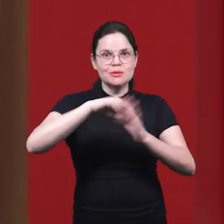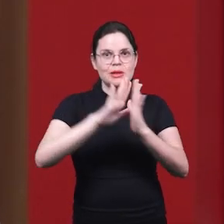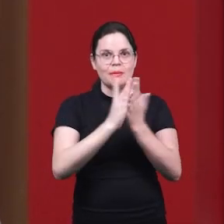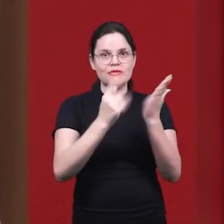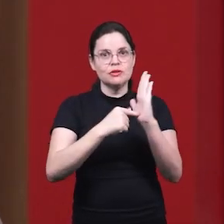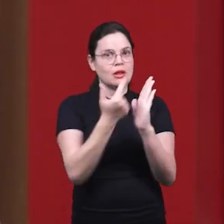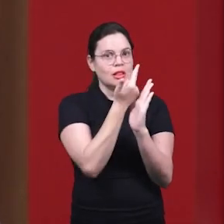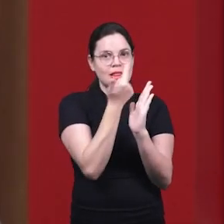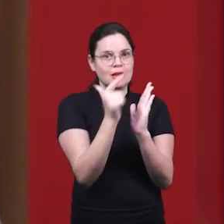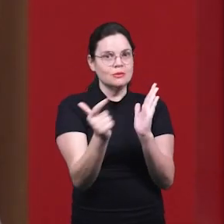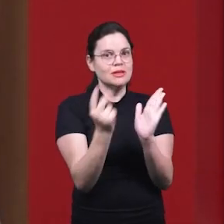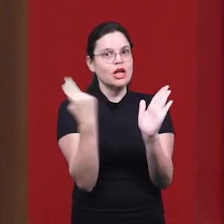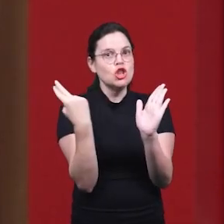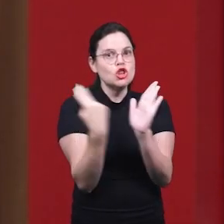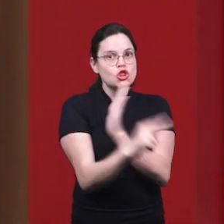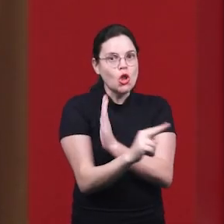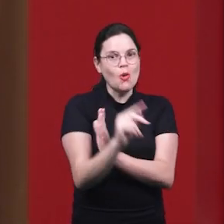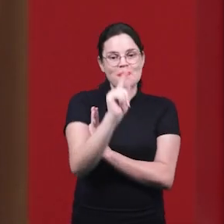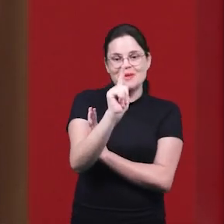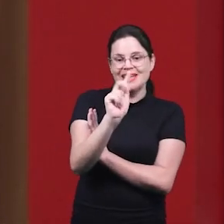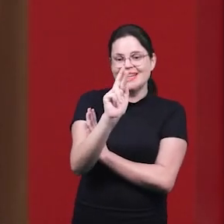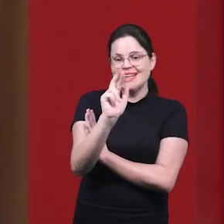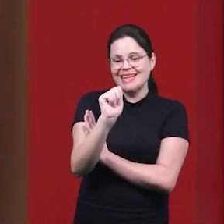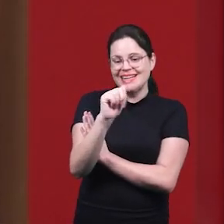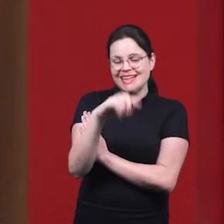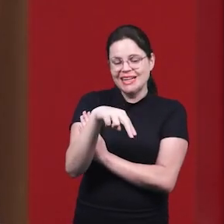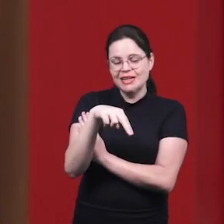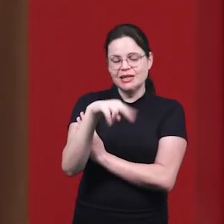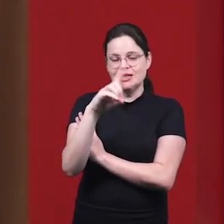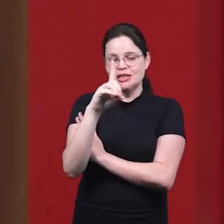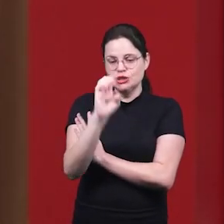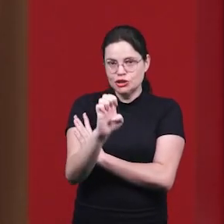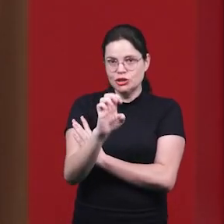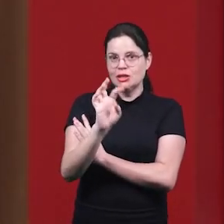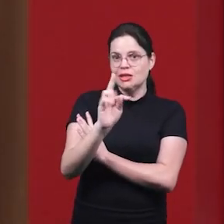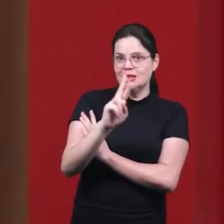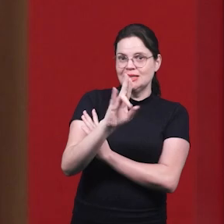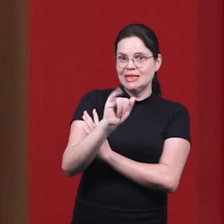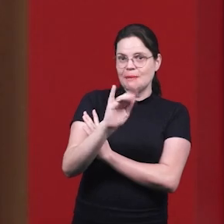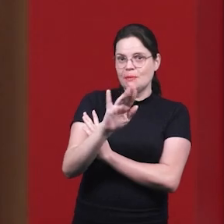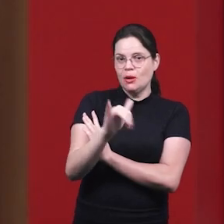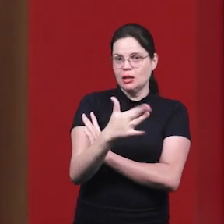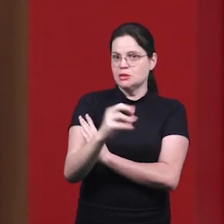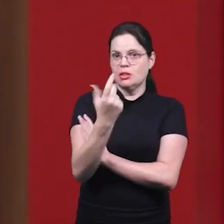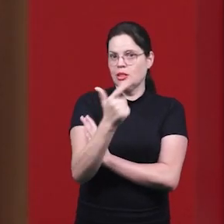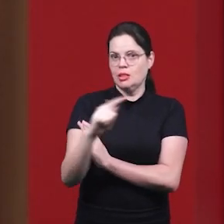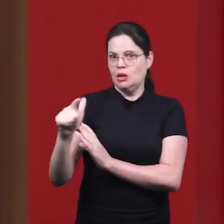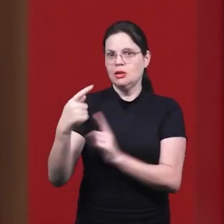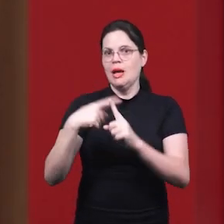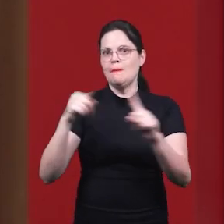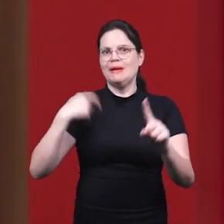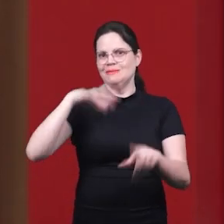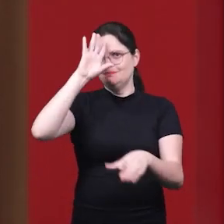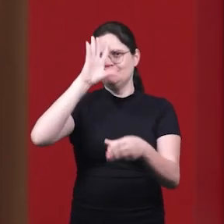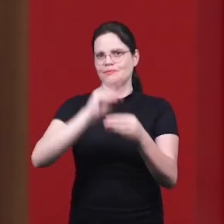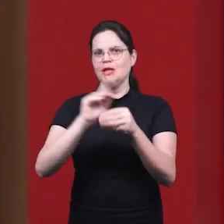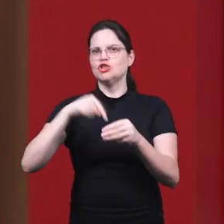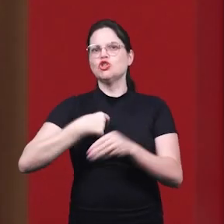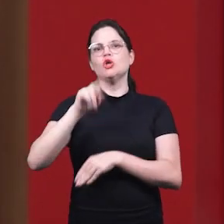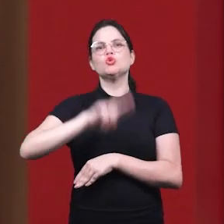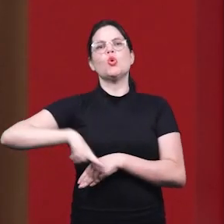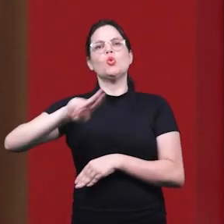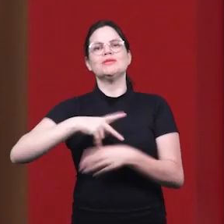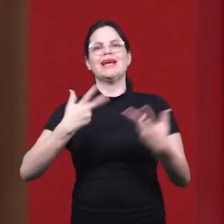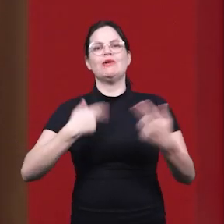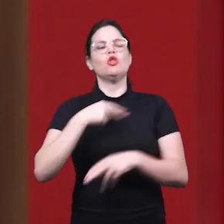angústia que nunca houve e que nunca haverá sobre o mundo. Mas, nesse tempo, Israel será provado e é um tempo em que